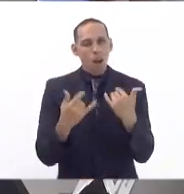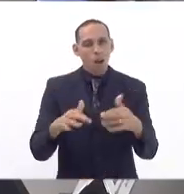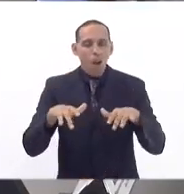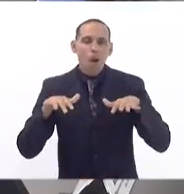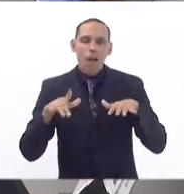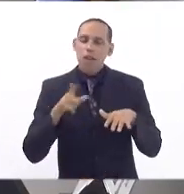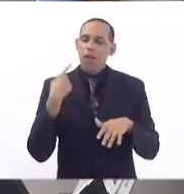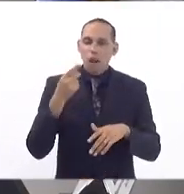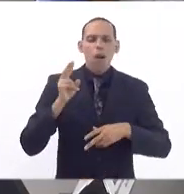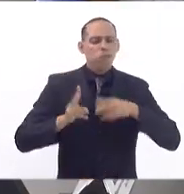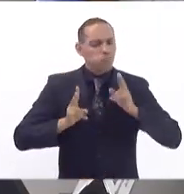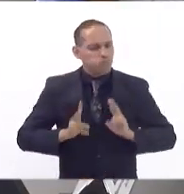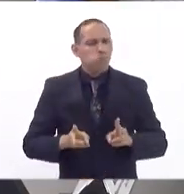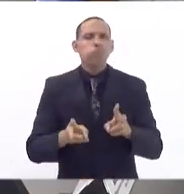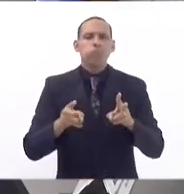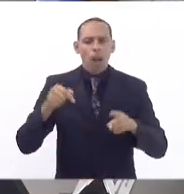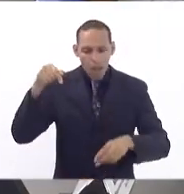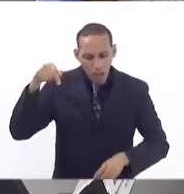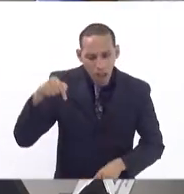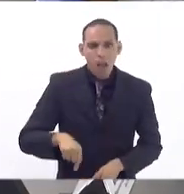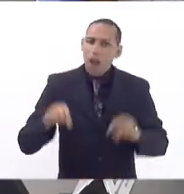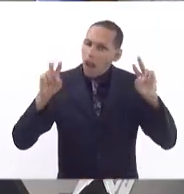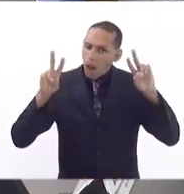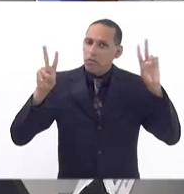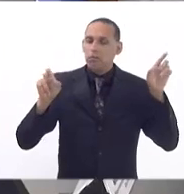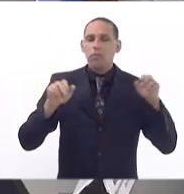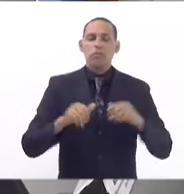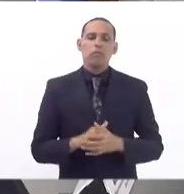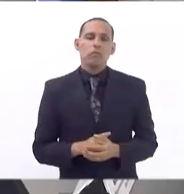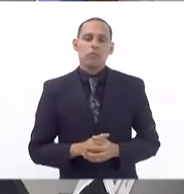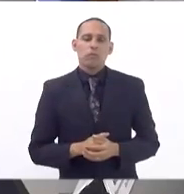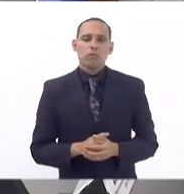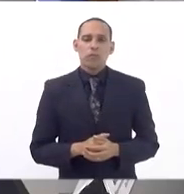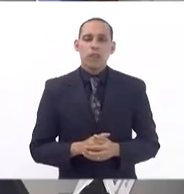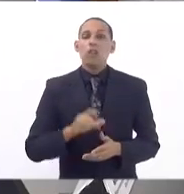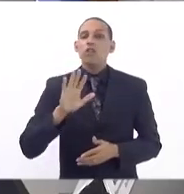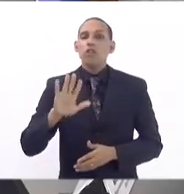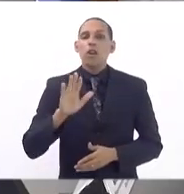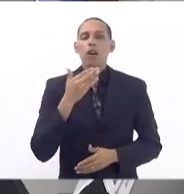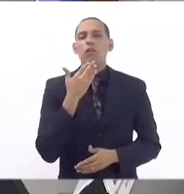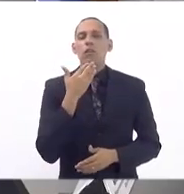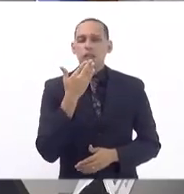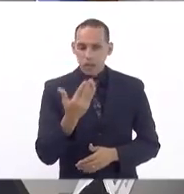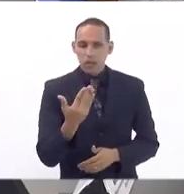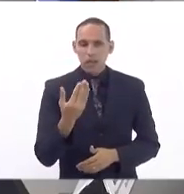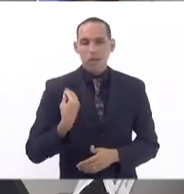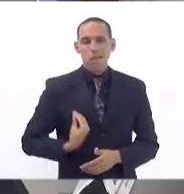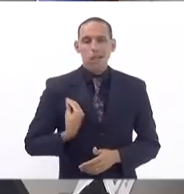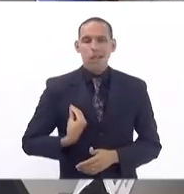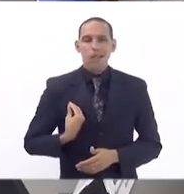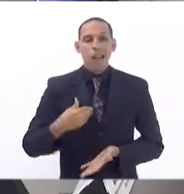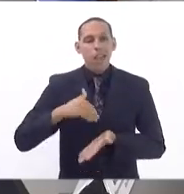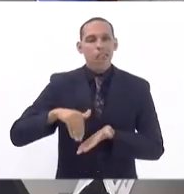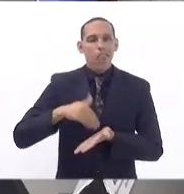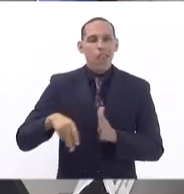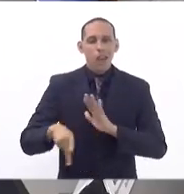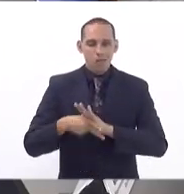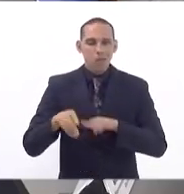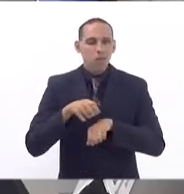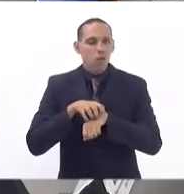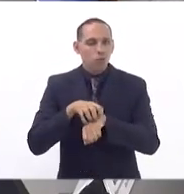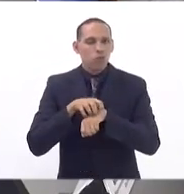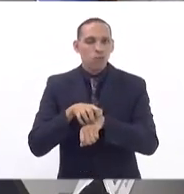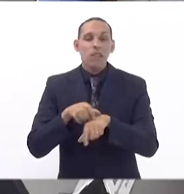vamos continuar tratando Desses desse assunto específico e só vou solicitar a presença do secretário de transporte